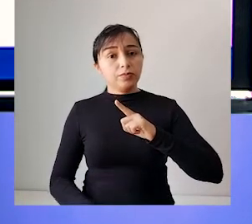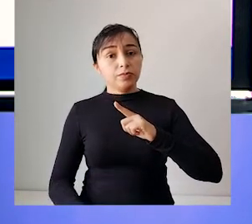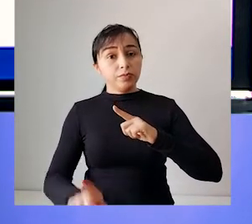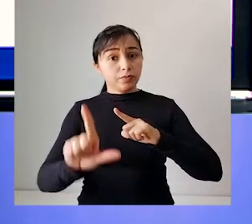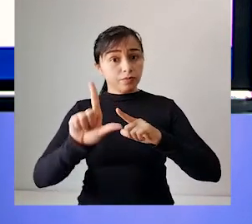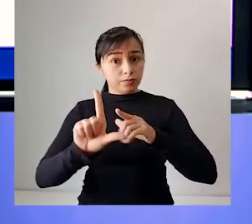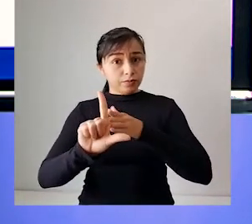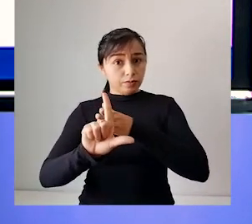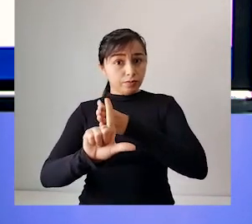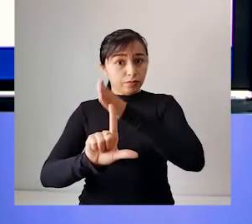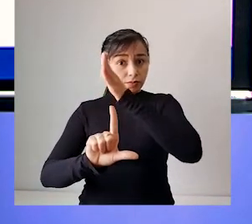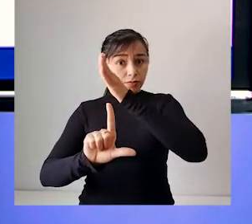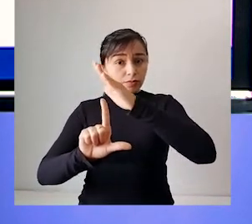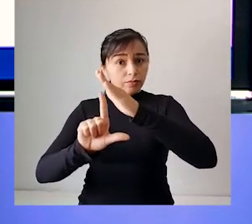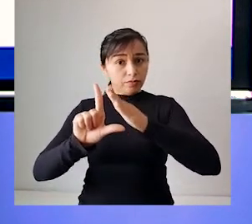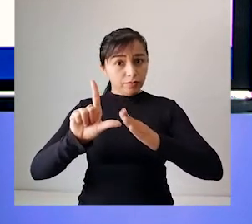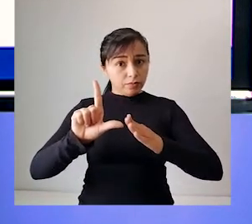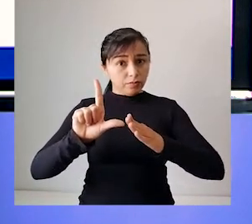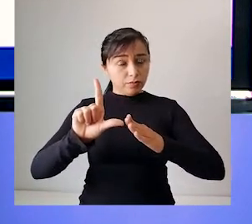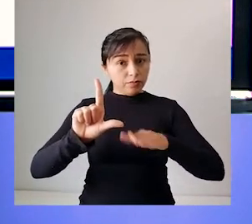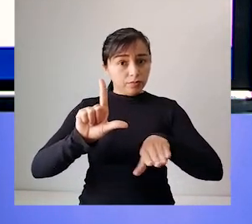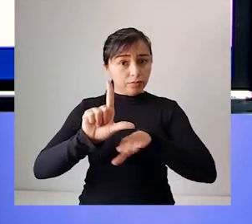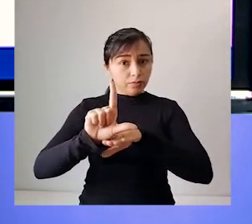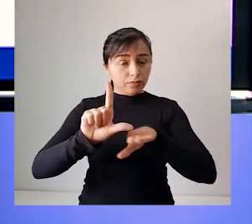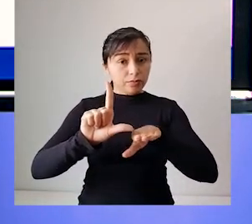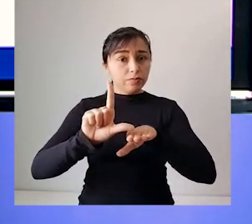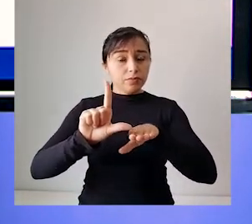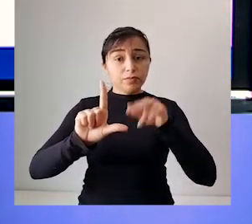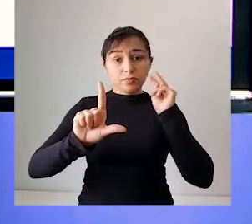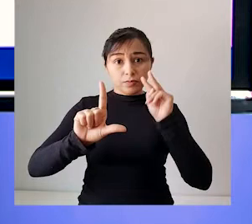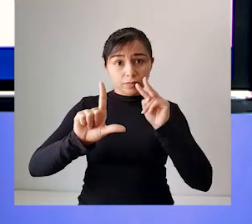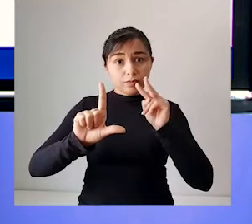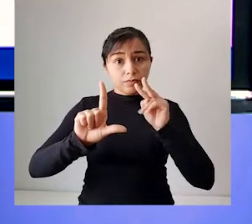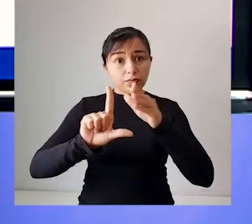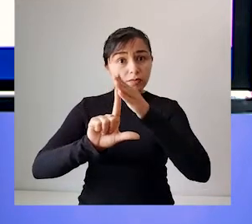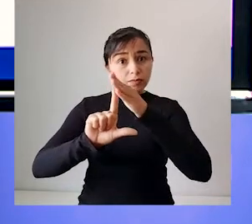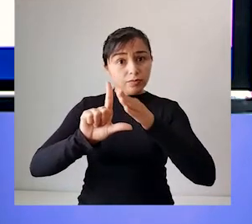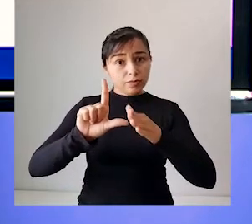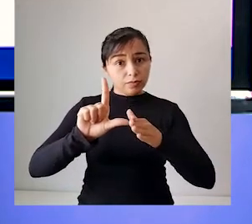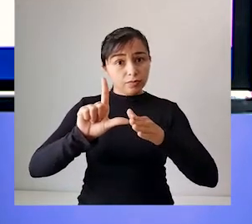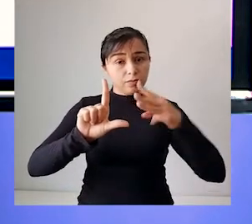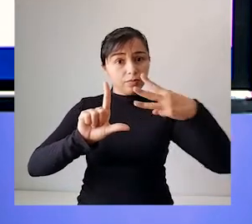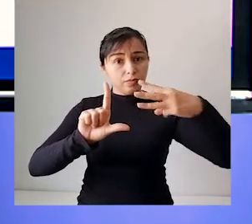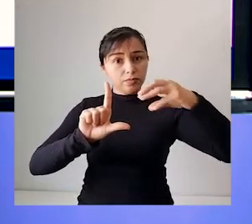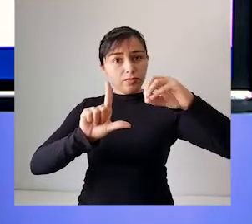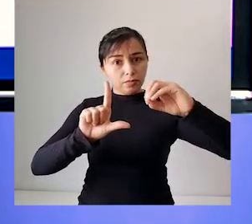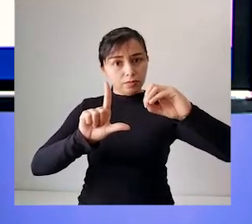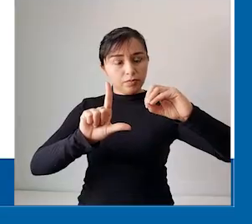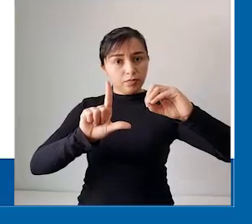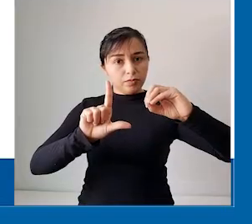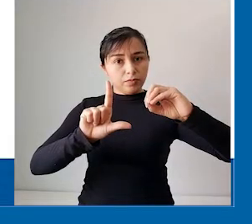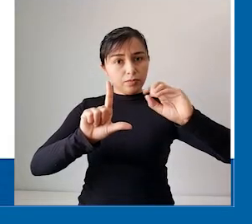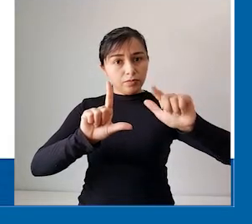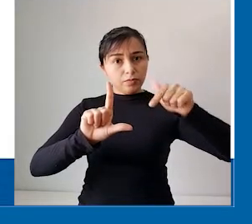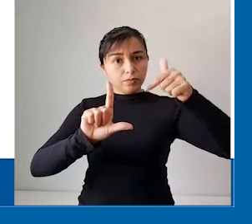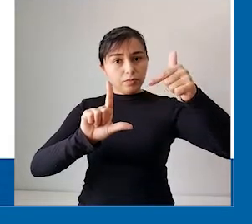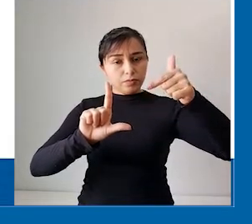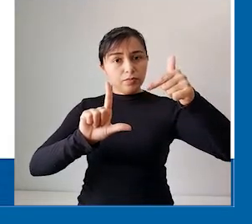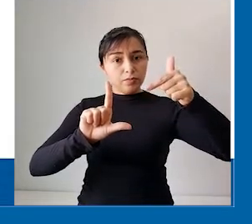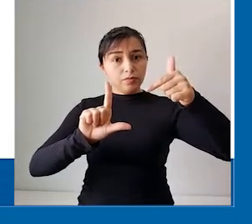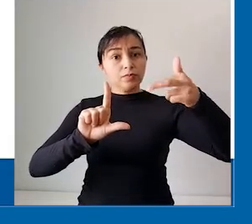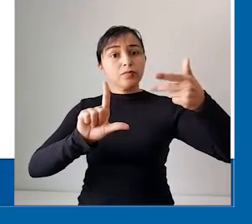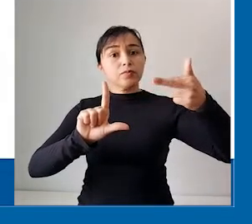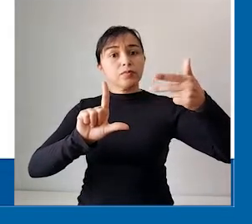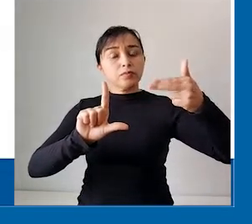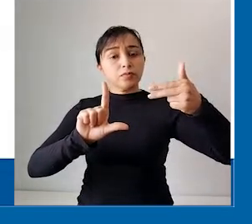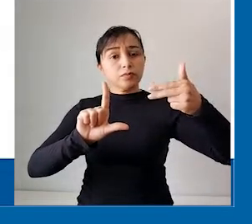quadrado igual cateto ao quadrado mais cateto ao quadrado. Como vimos, a hipotenusa é 30, então 30 ao quadrado vai